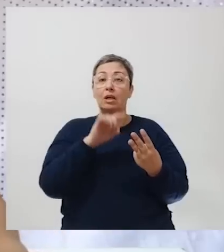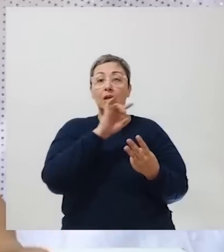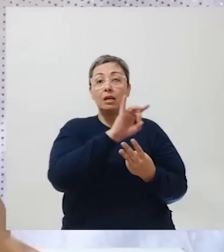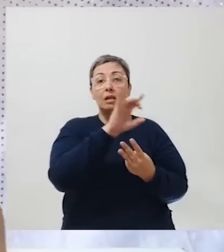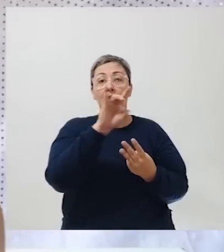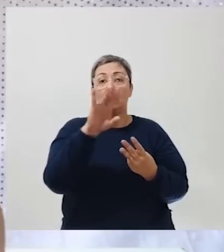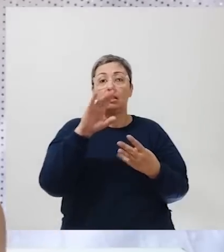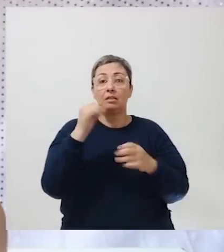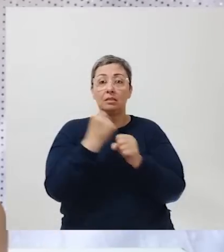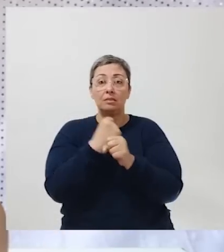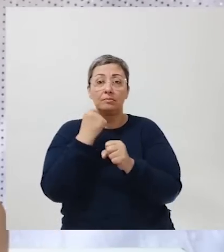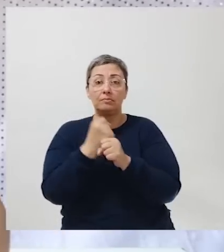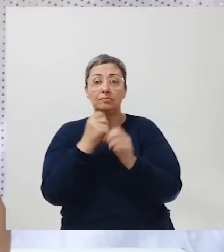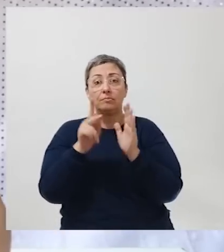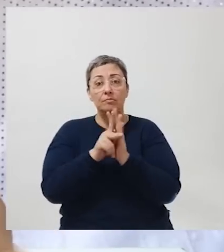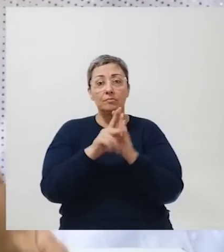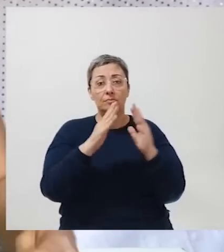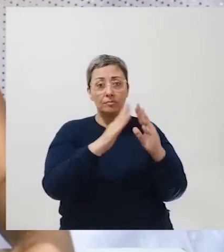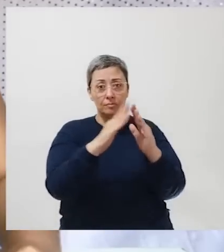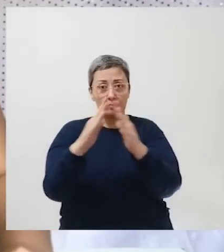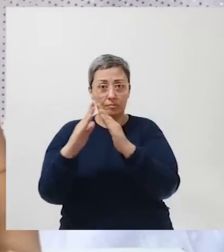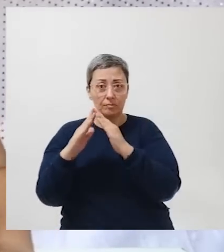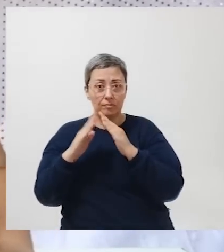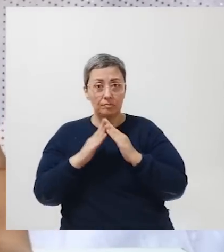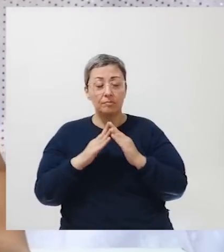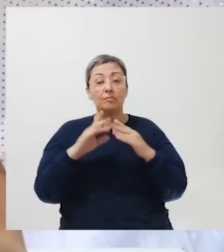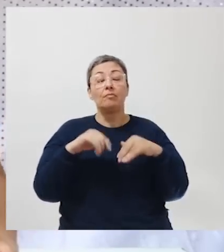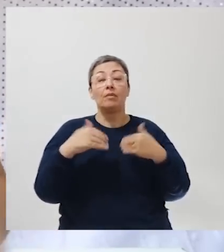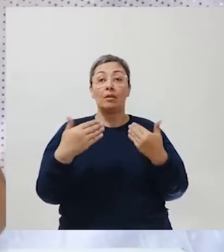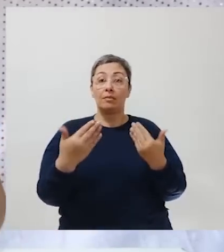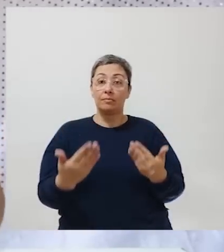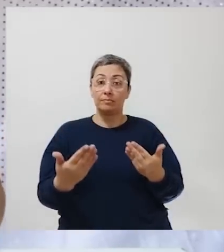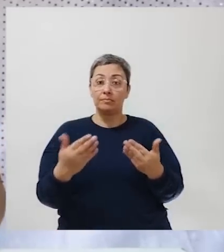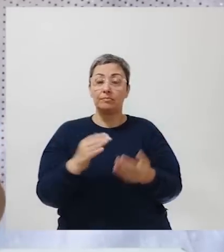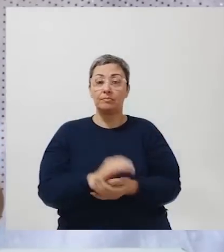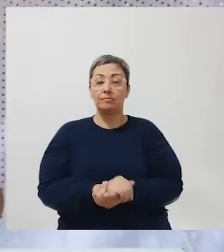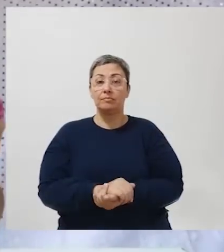um construir a sua própria casa. E então,